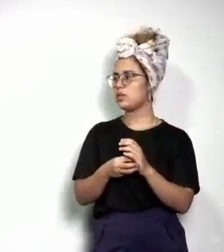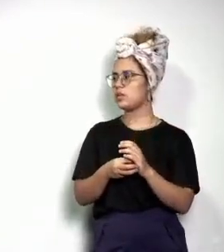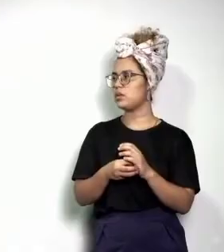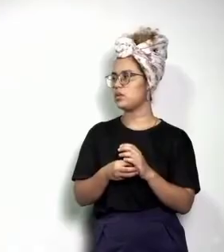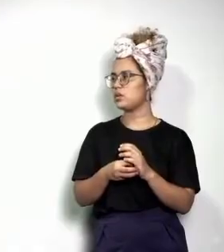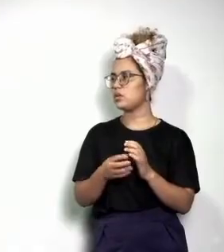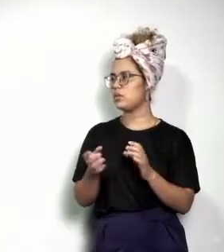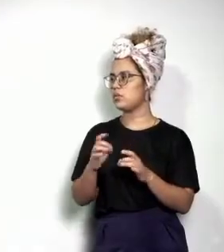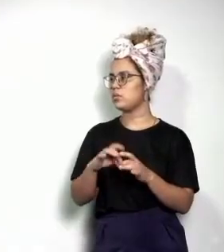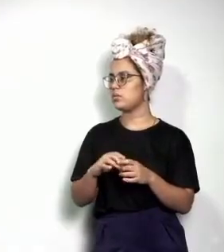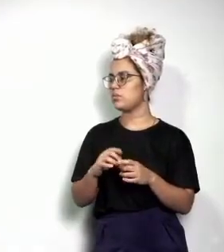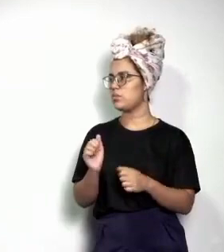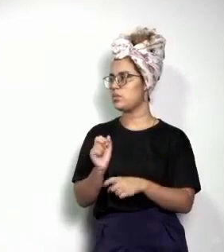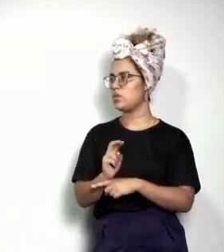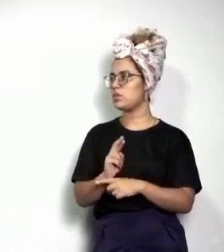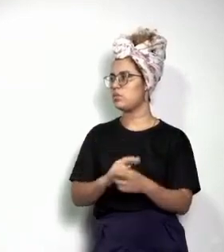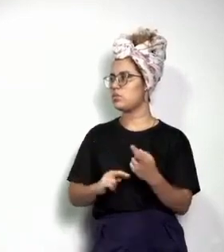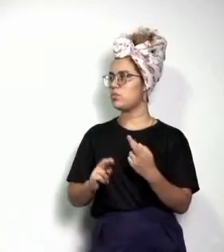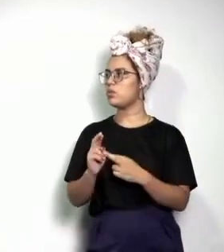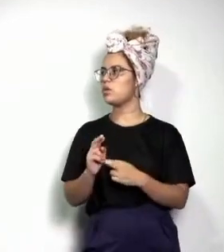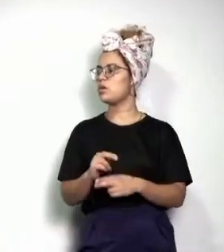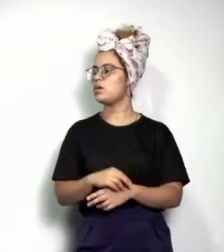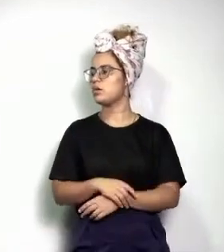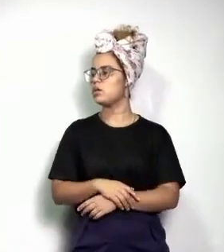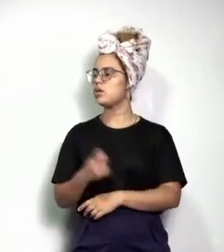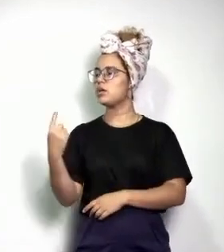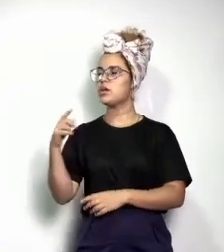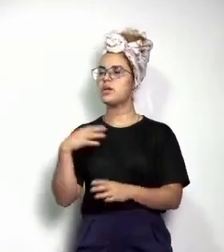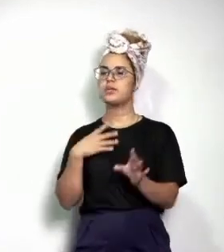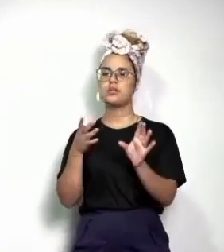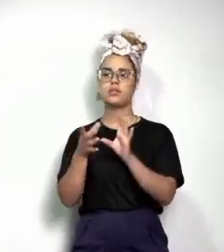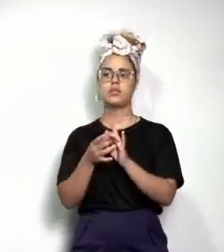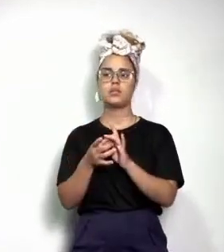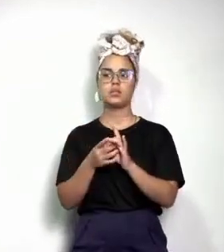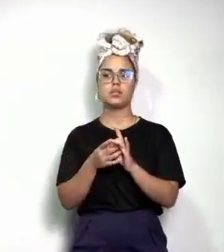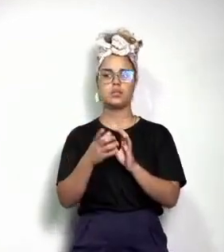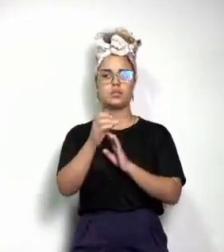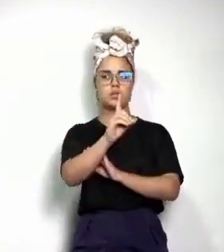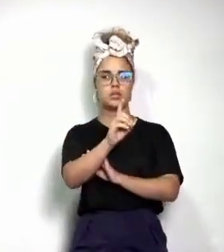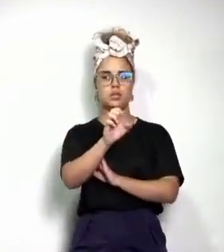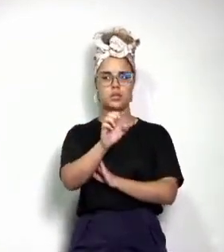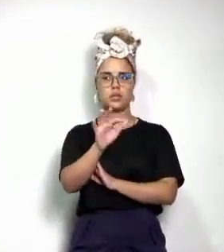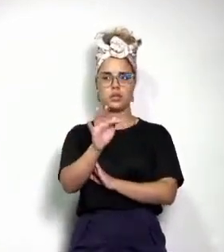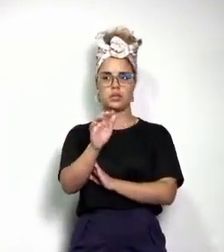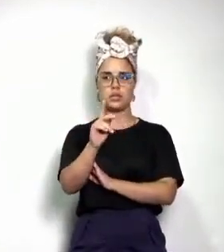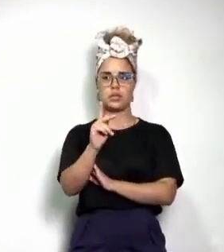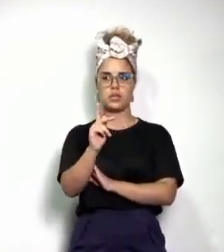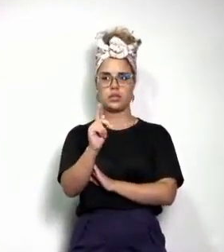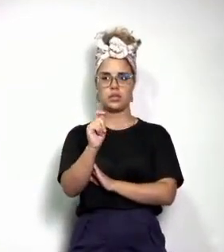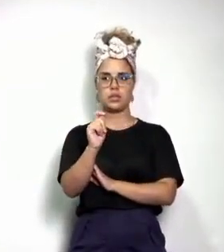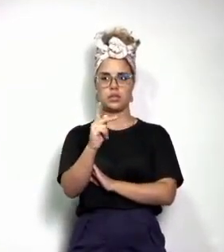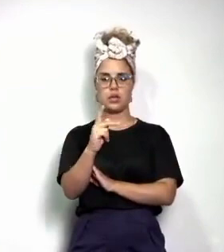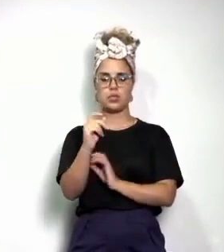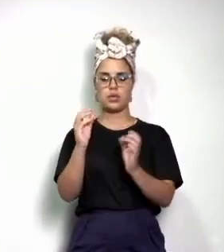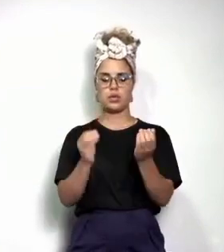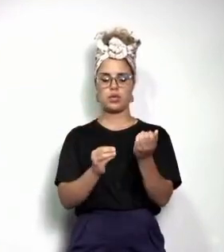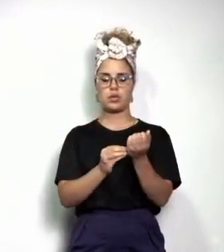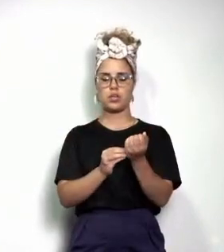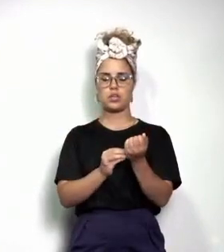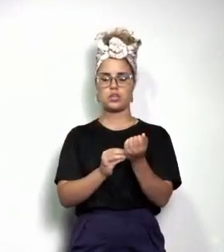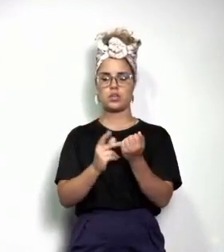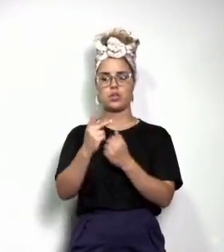Me empresta ela rapidinho, só para mostrar. Essa conexão DTAP que eu falei é essa conexão aqui, que é a conexão de